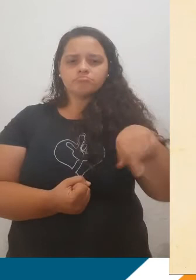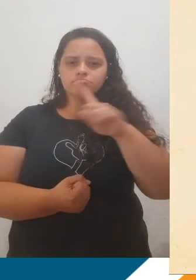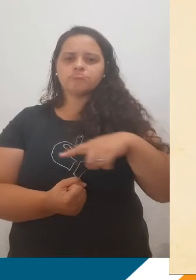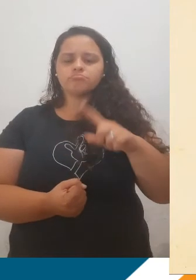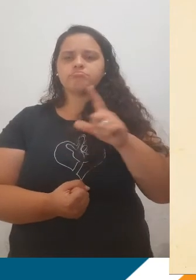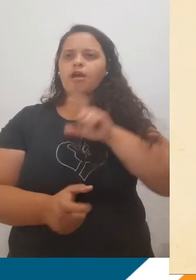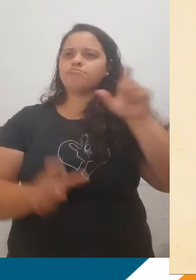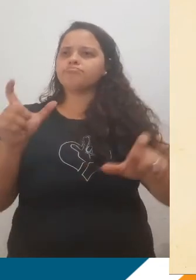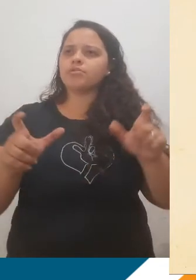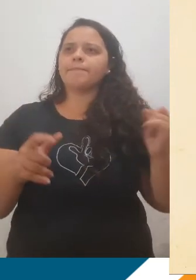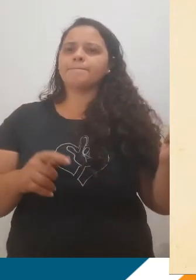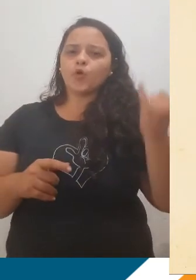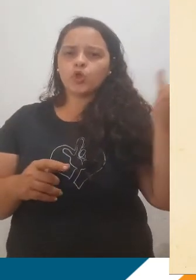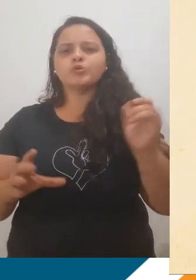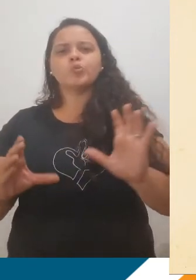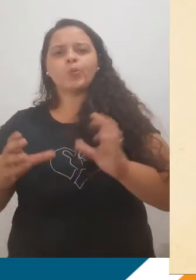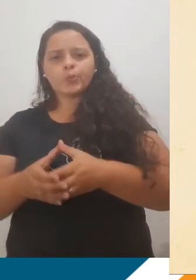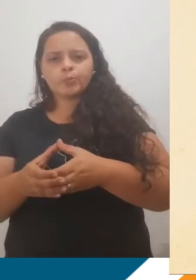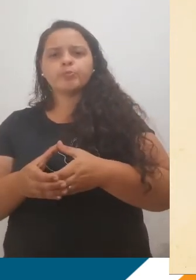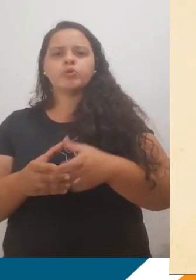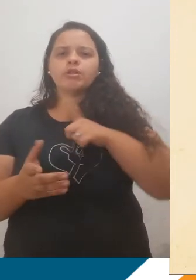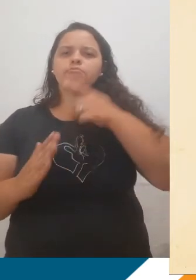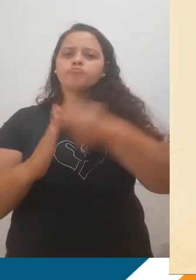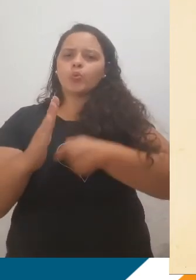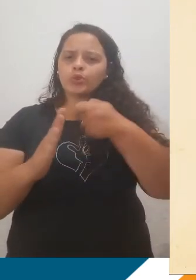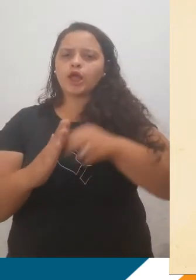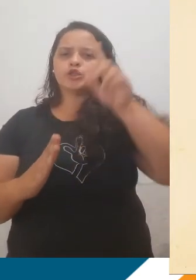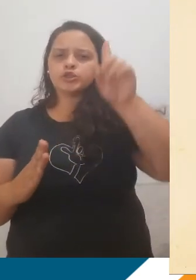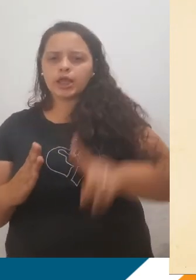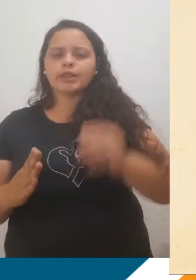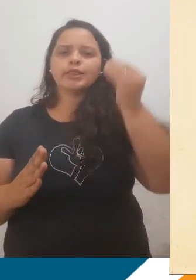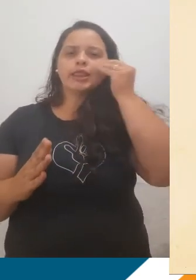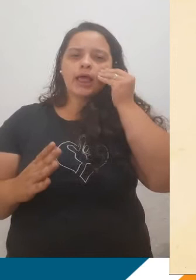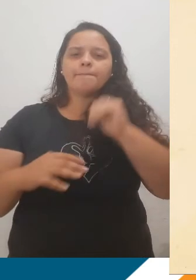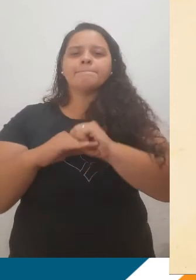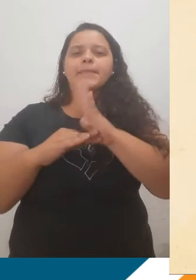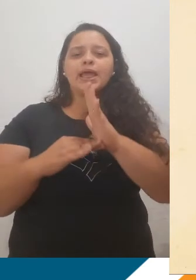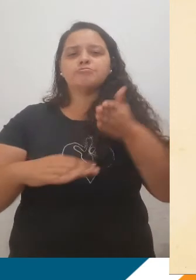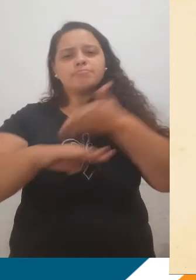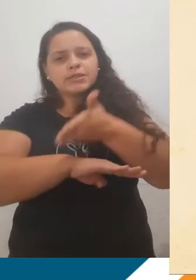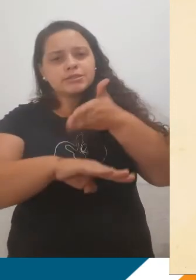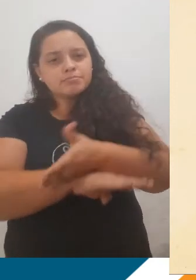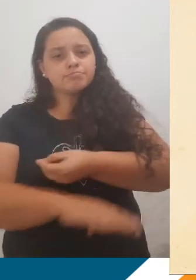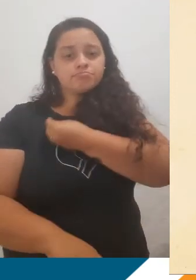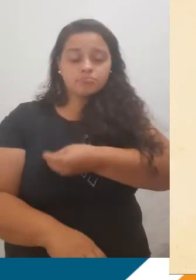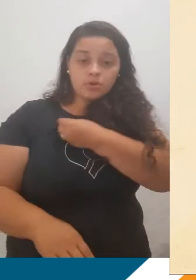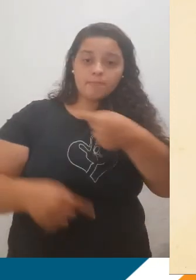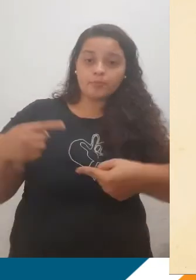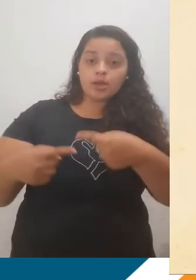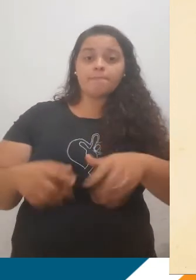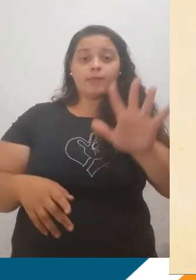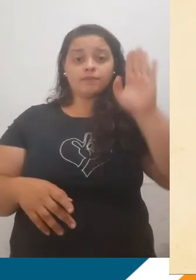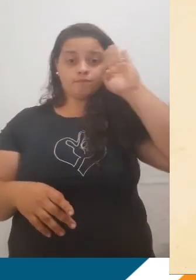aqui, grupos que estão lutando por direitos, que querem maior participação política, mas vamos focar em